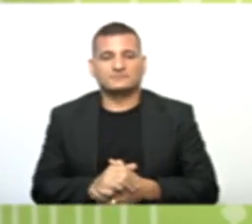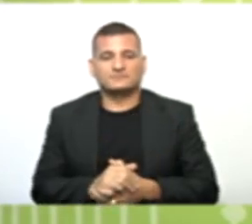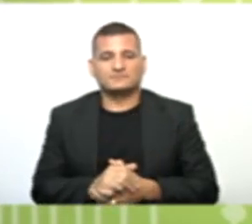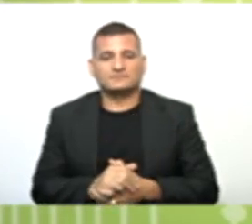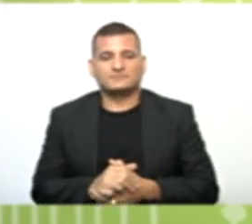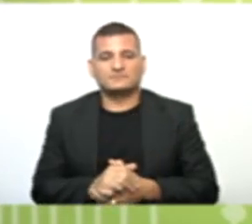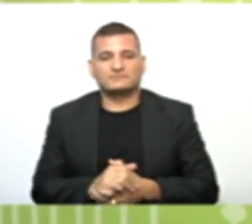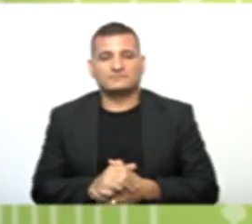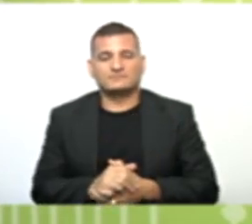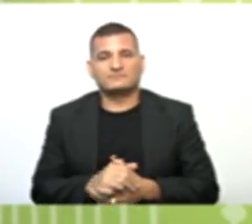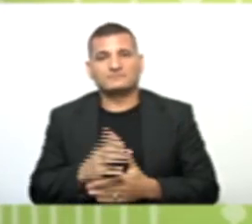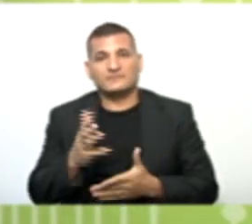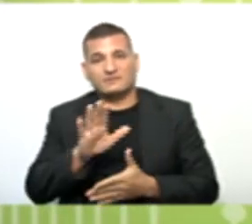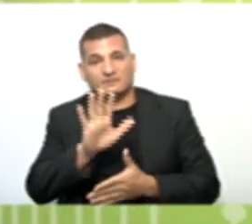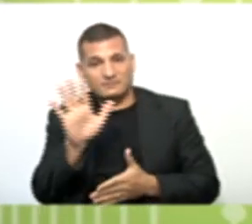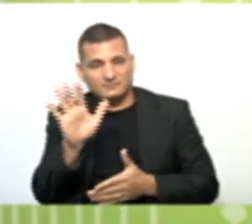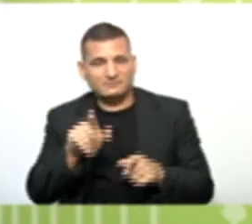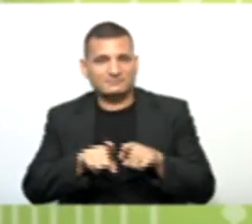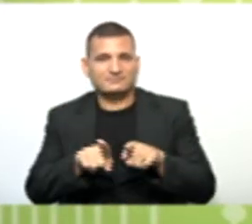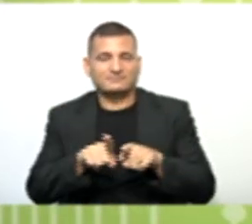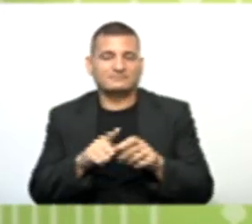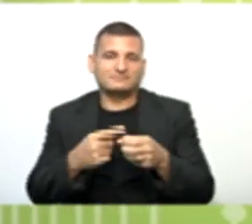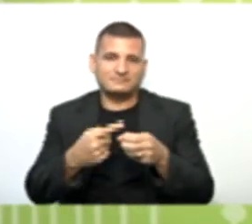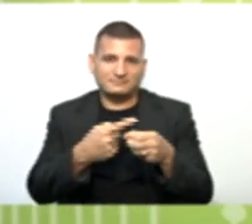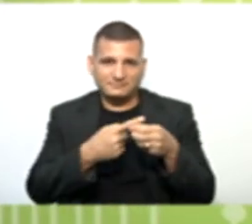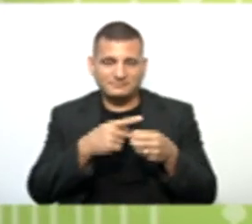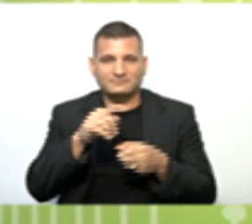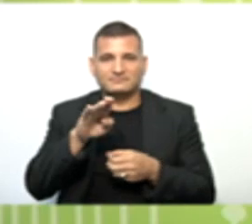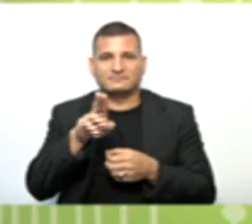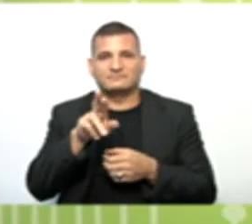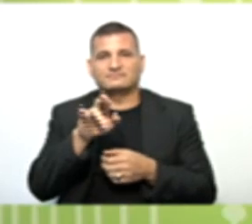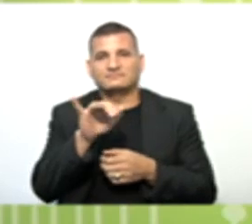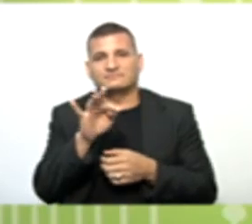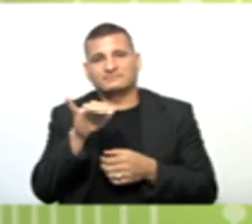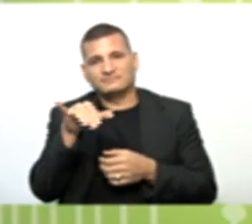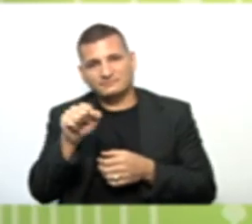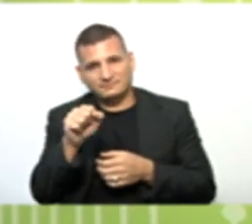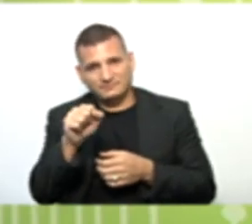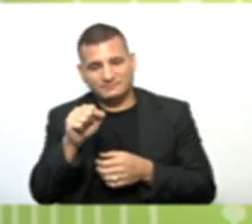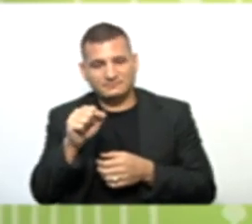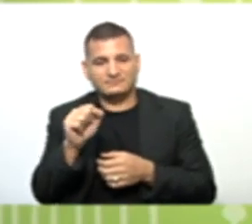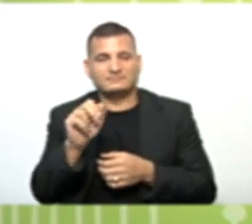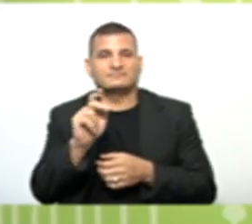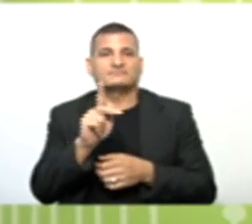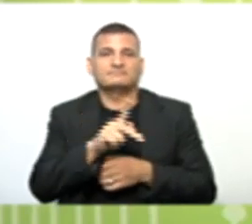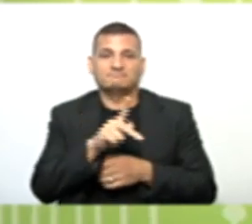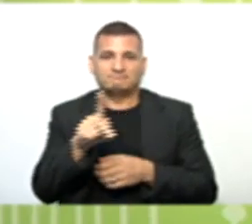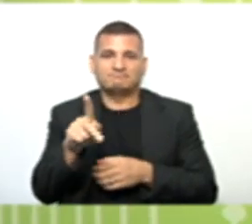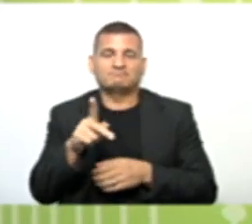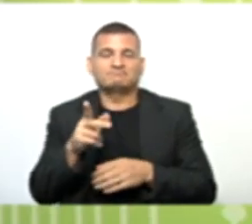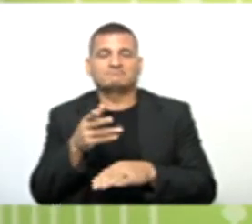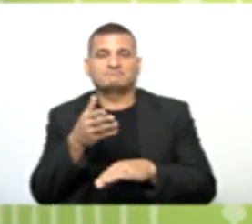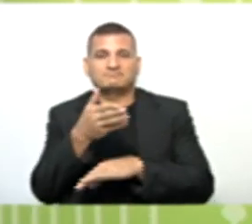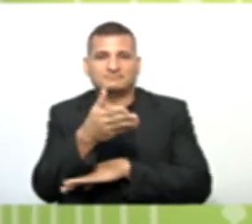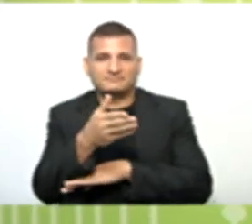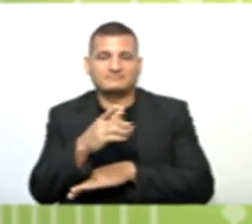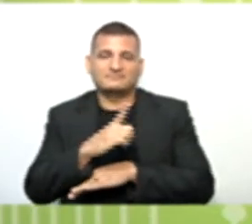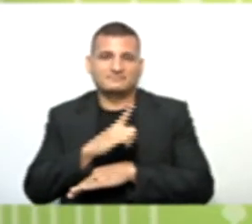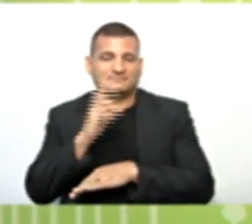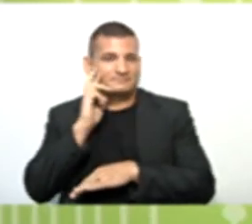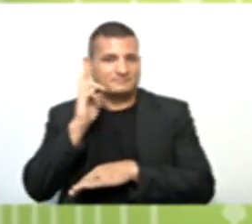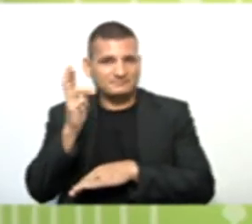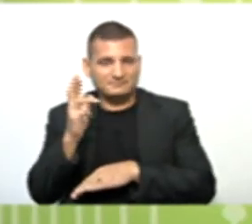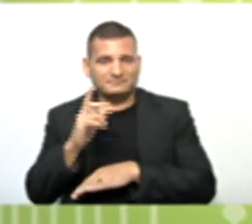Mandar também, primeiramente, um alô para o pessoal aí de Buritis que está acompanhando. O professor Miguel, nosso diretor de EAD, está visitando o polo. E um alô para